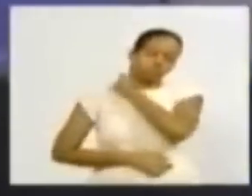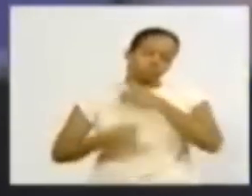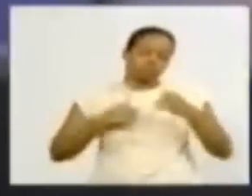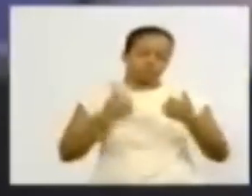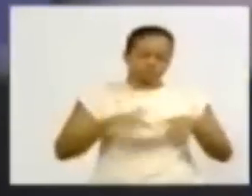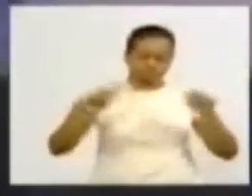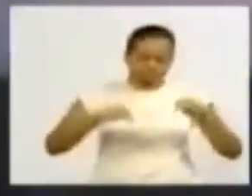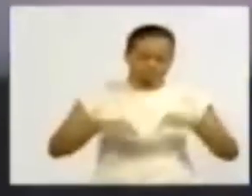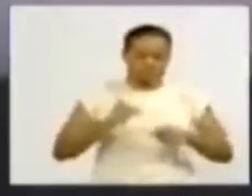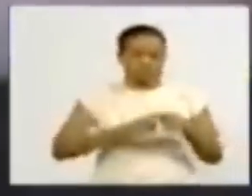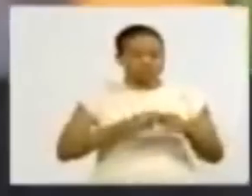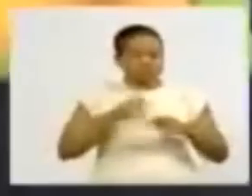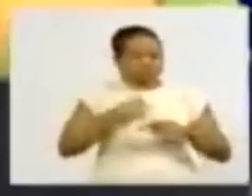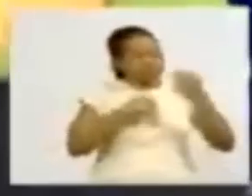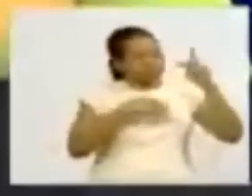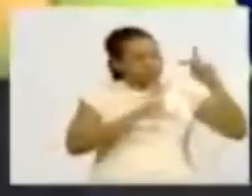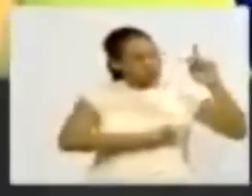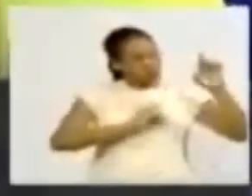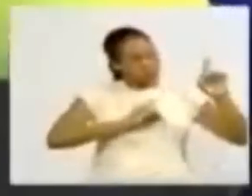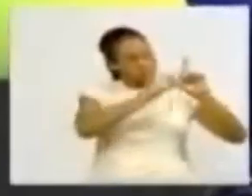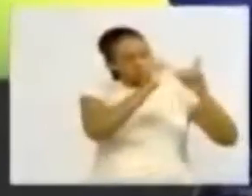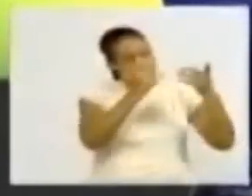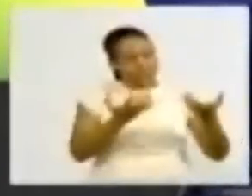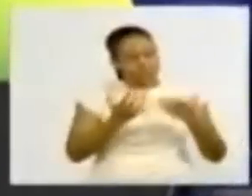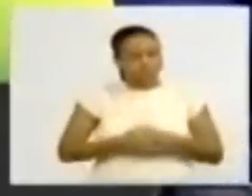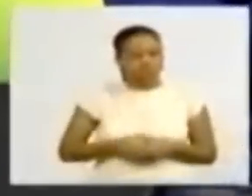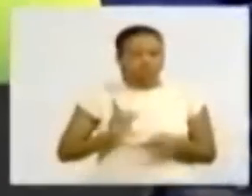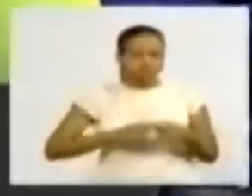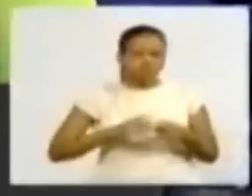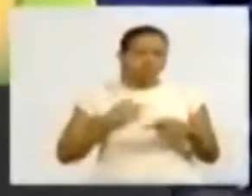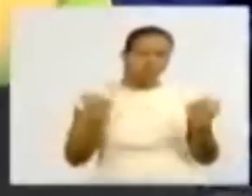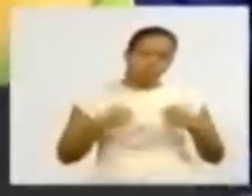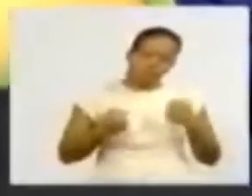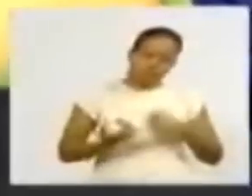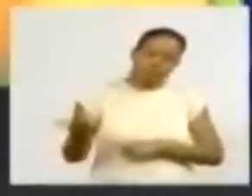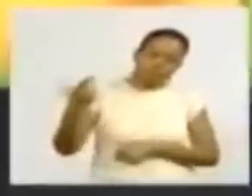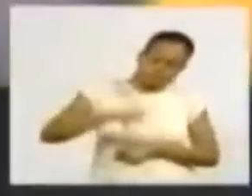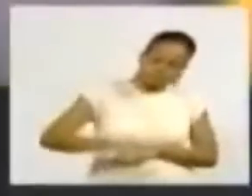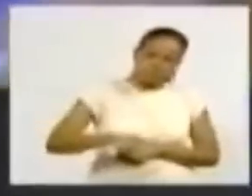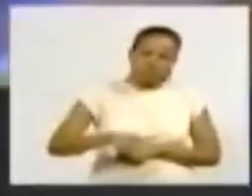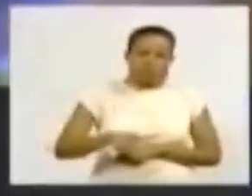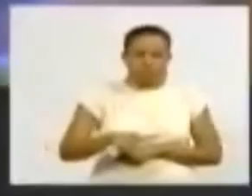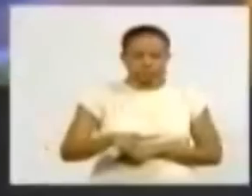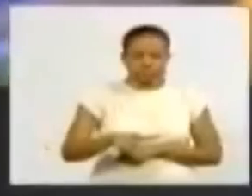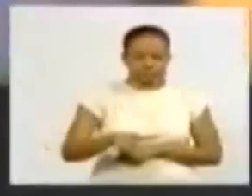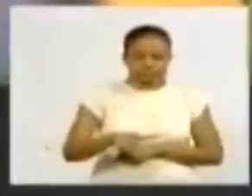Só por isso eu estou aqui, Senhor. Porque eu preciso ouvir mais uma vez